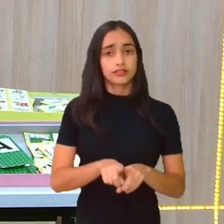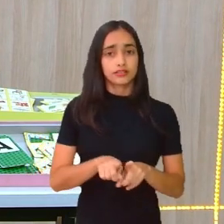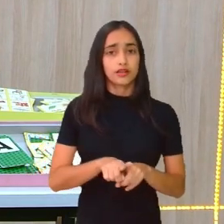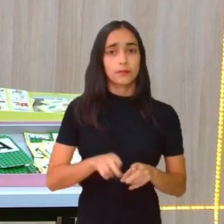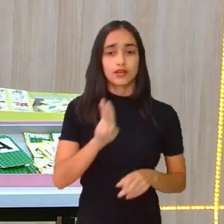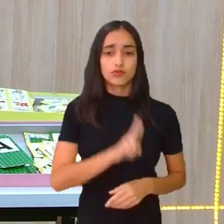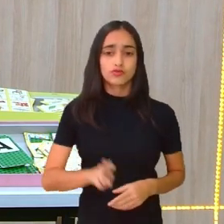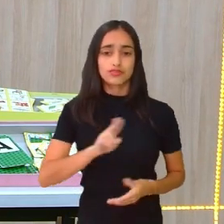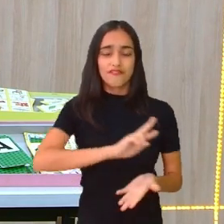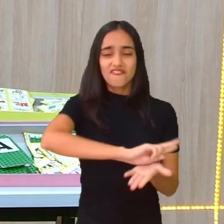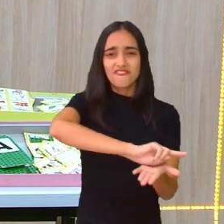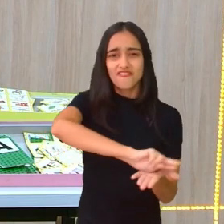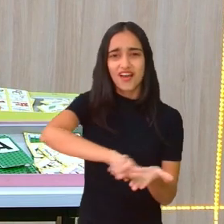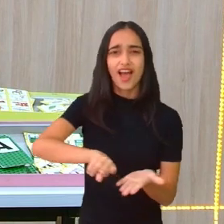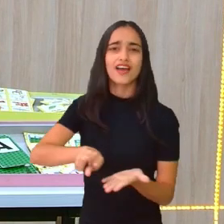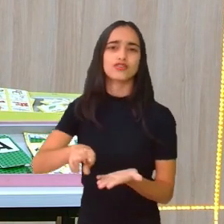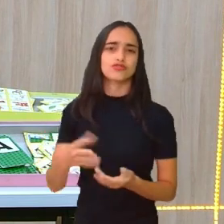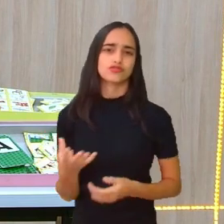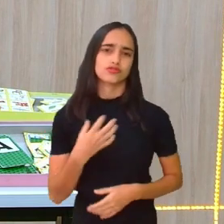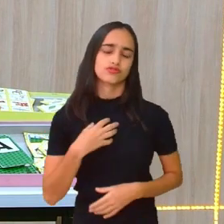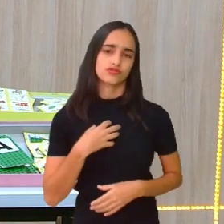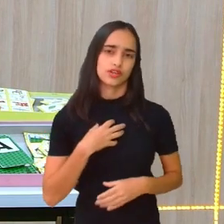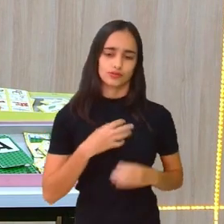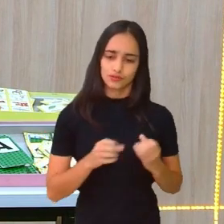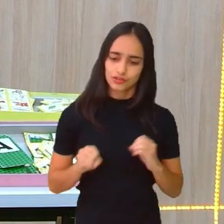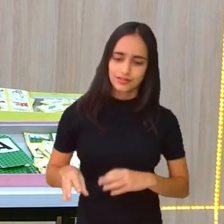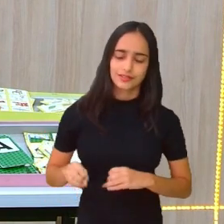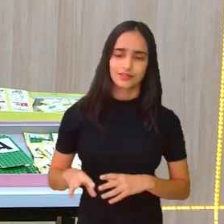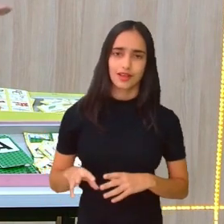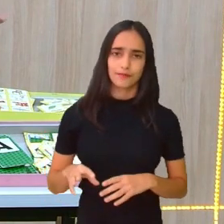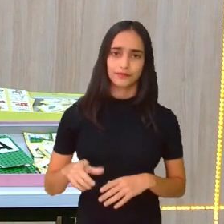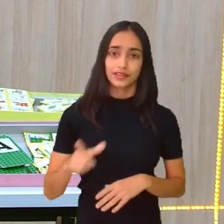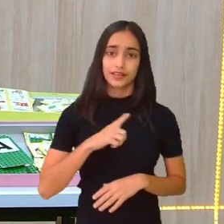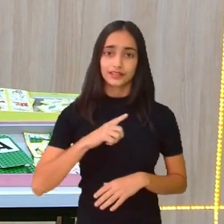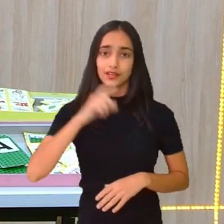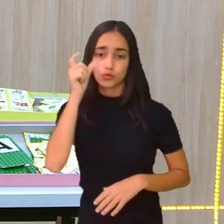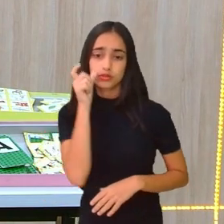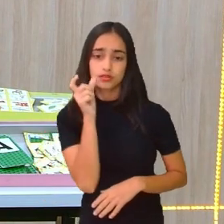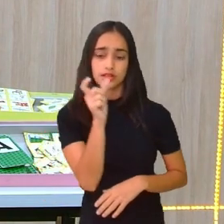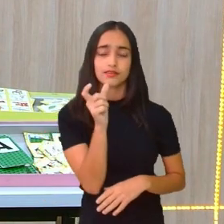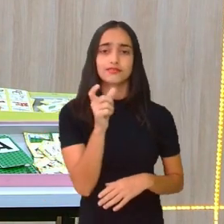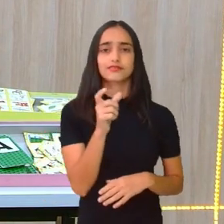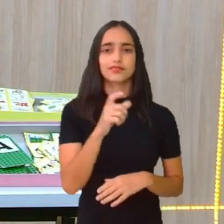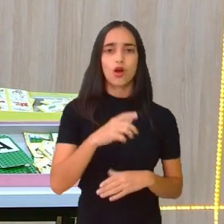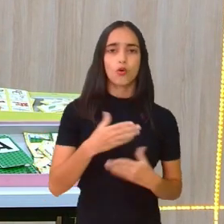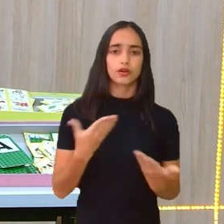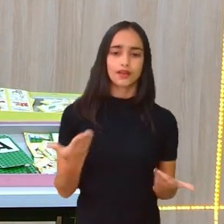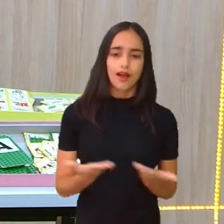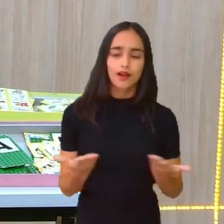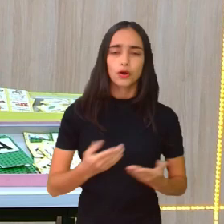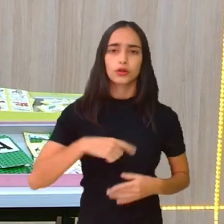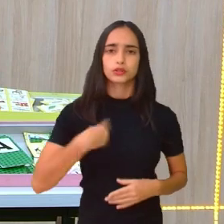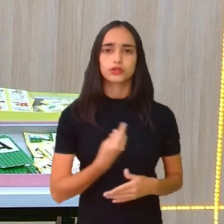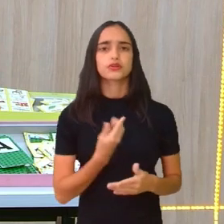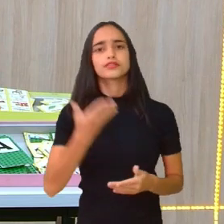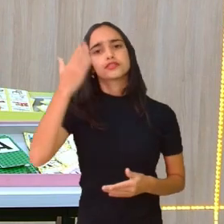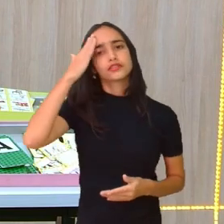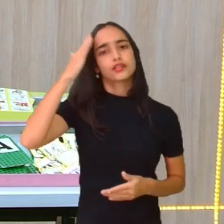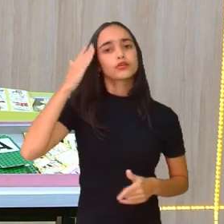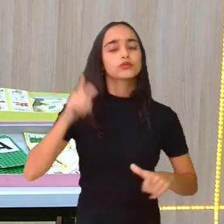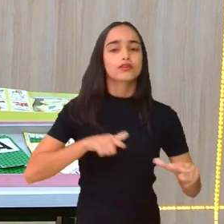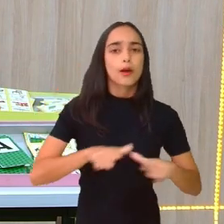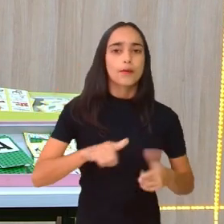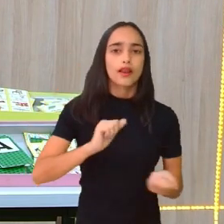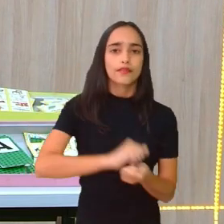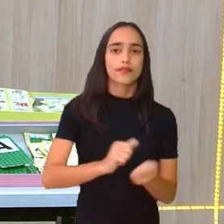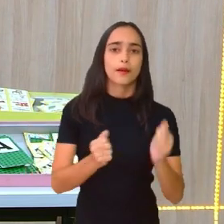sobre isso que a gente vai conversar, né? Na intenção de que, a partir de agora, a gente entenda que o trabalho adaptado,